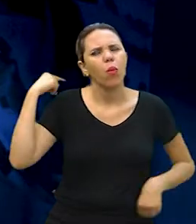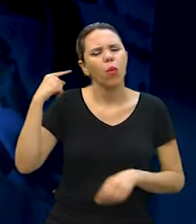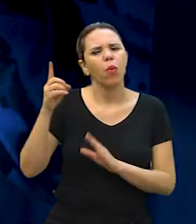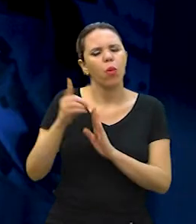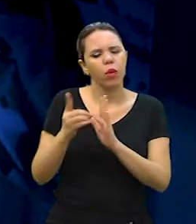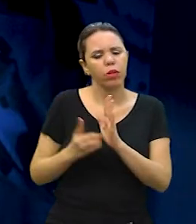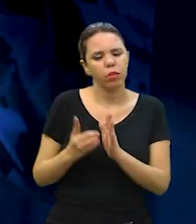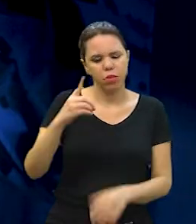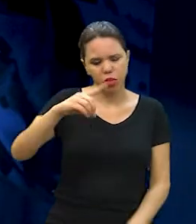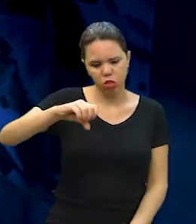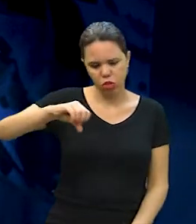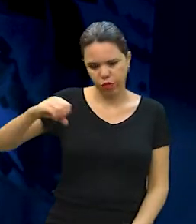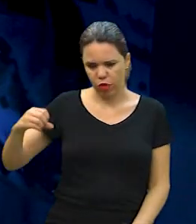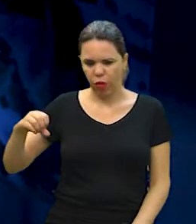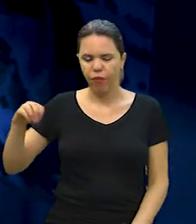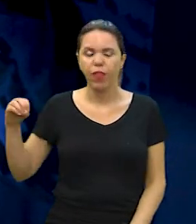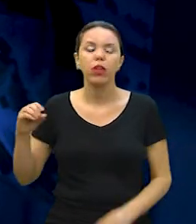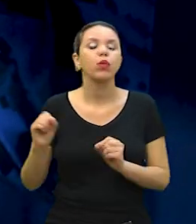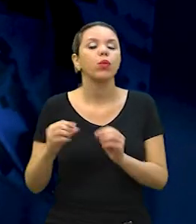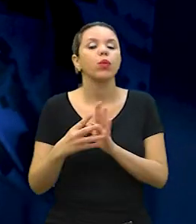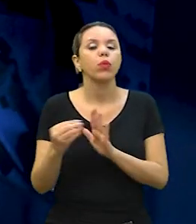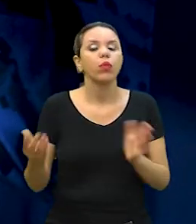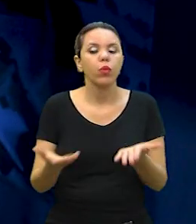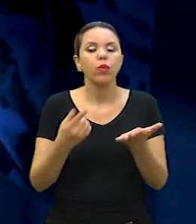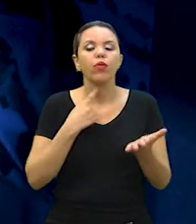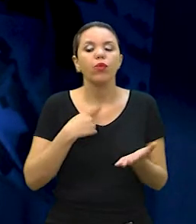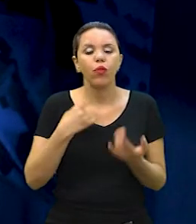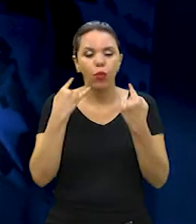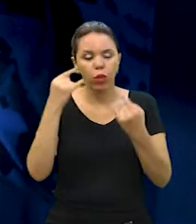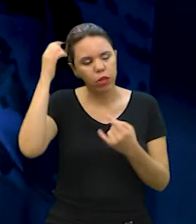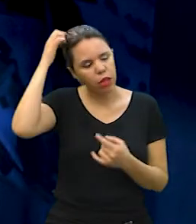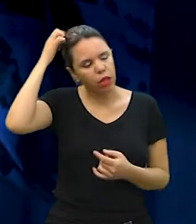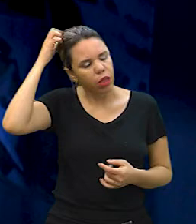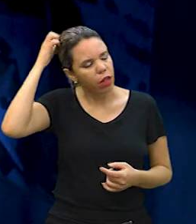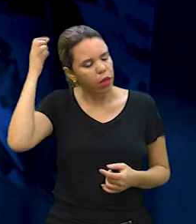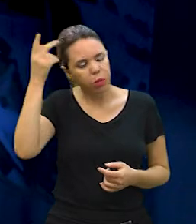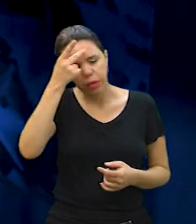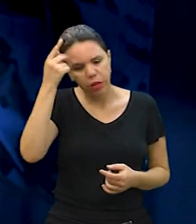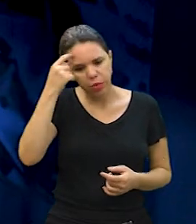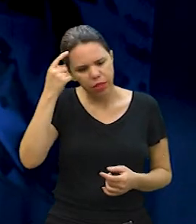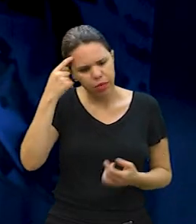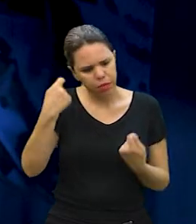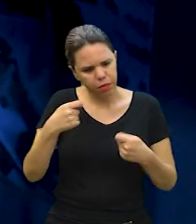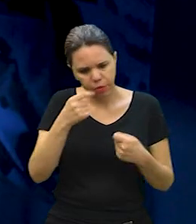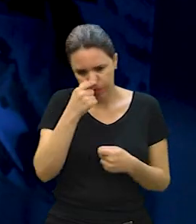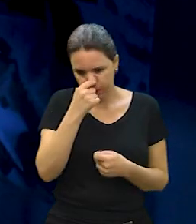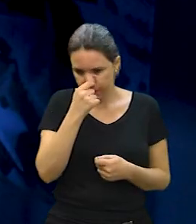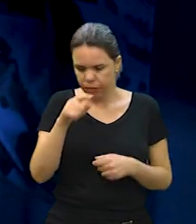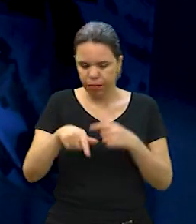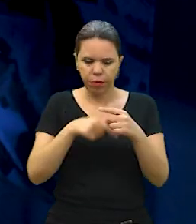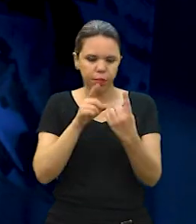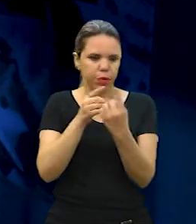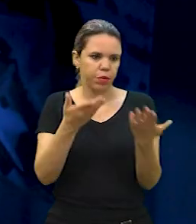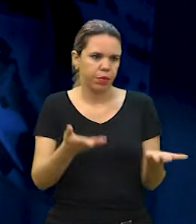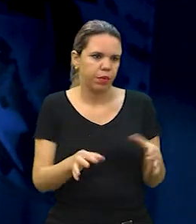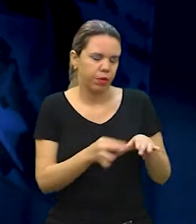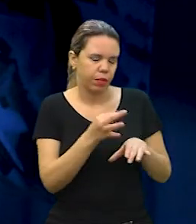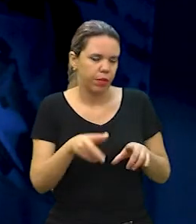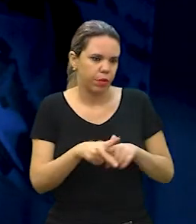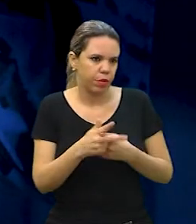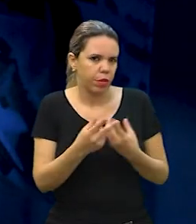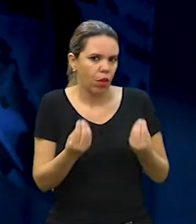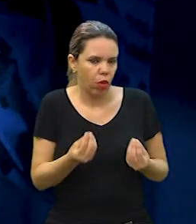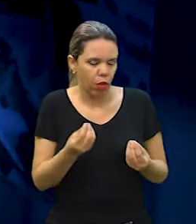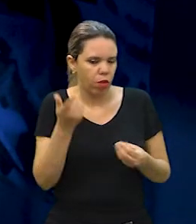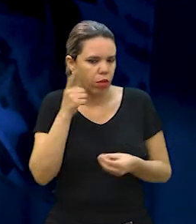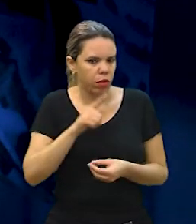lá na década de 1990, o que te inspirou a pensar que as pessoas precisavam, né, desse serviço